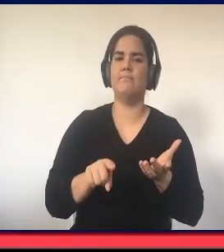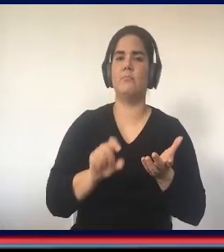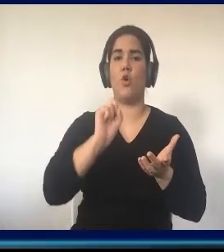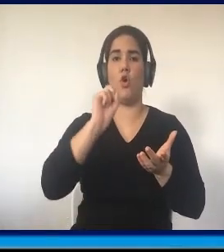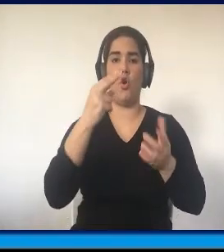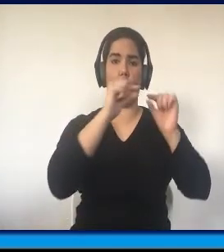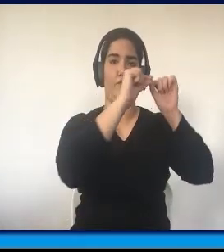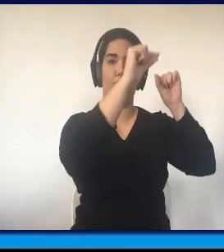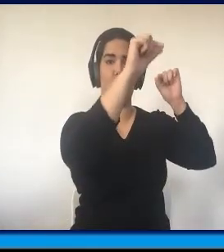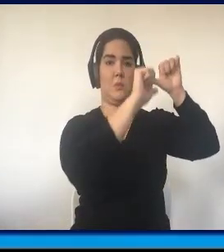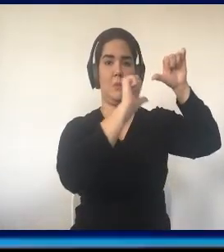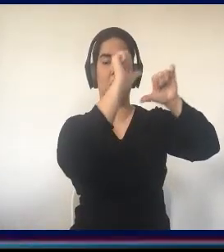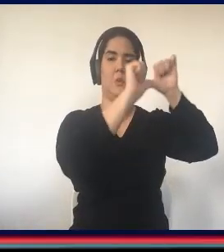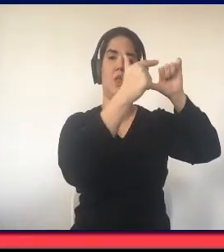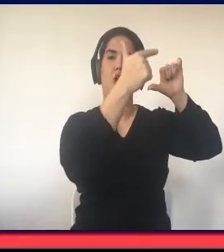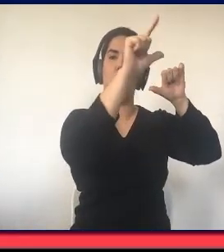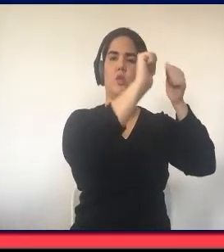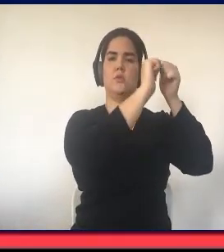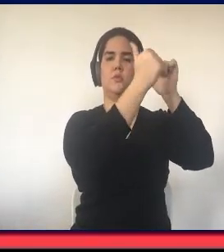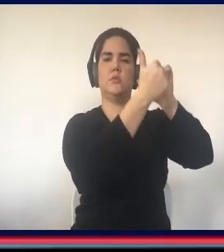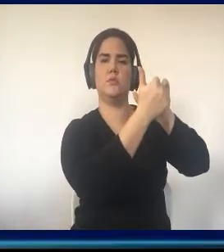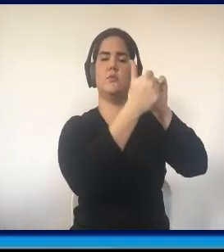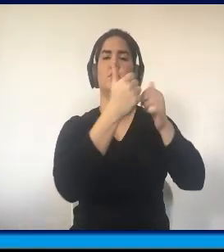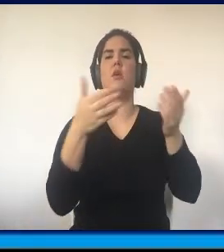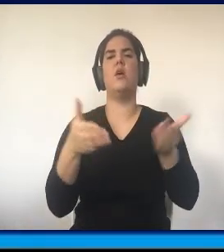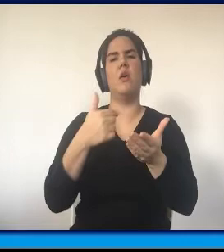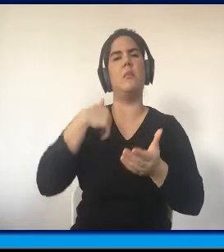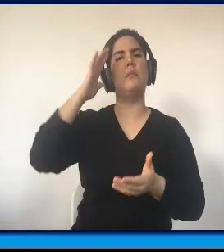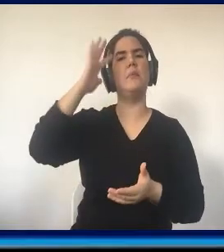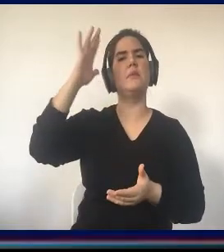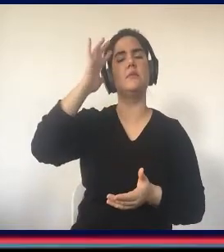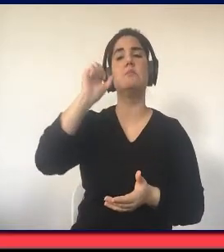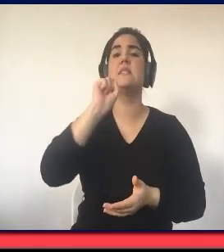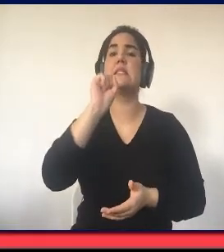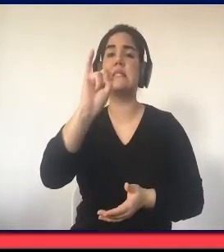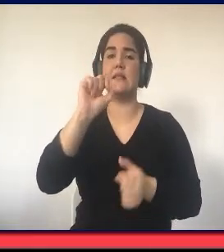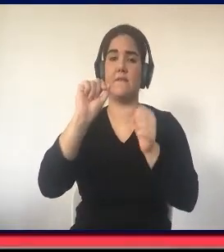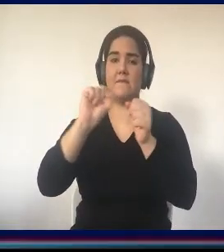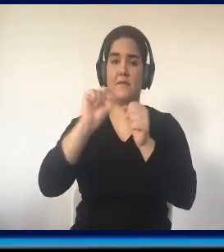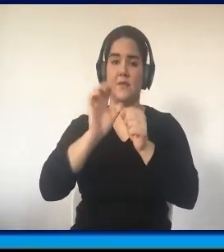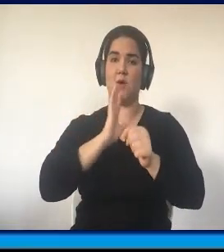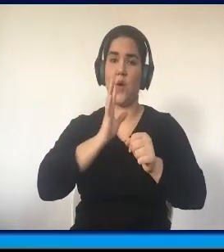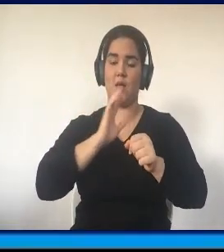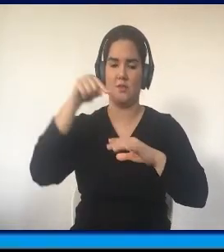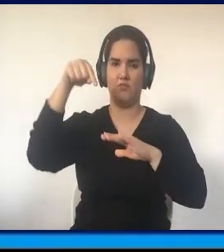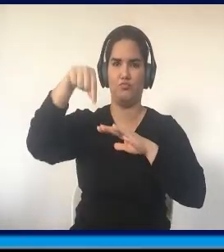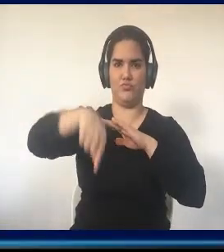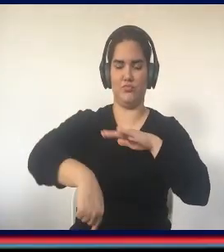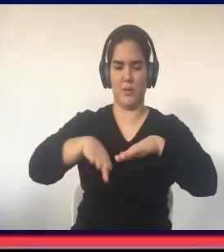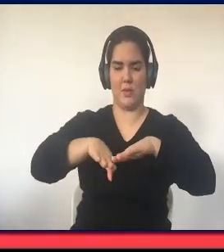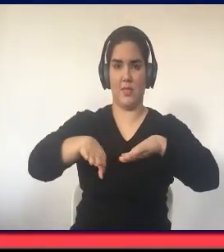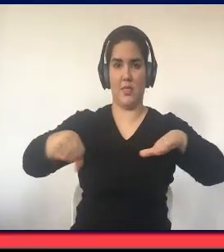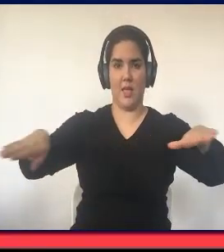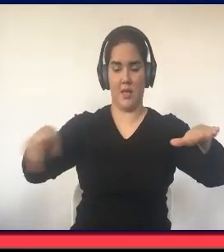forma? Esses dias eu estava pensando. E se a gente fizesse canaletas subterrâneas e passasse todos os fios por baixo da terra e não em